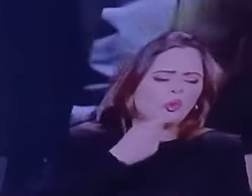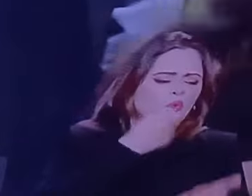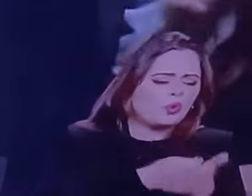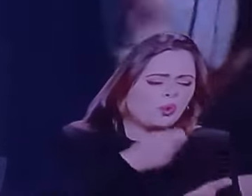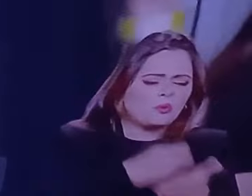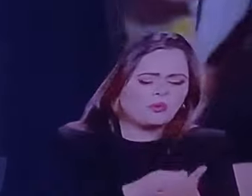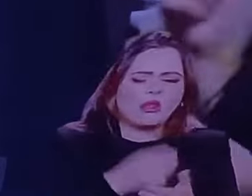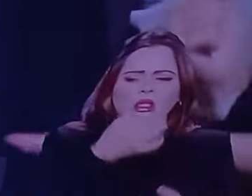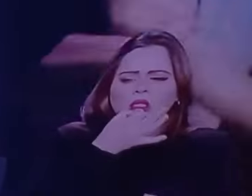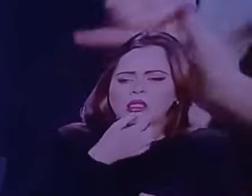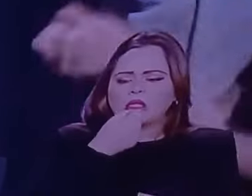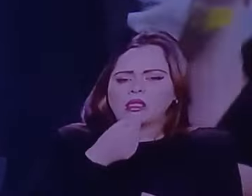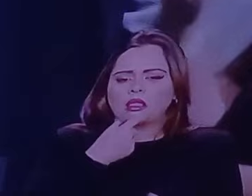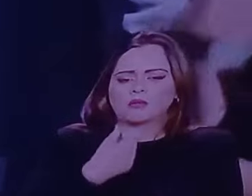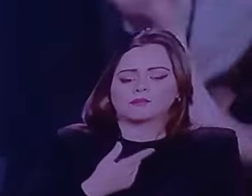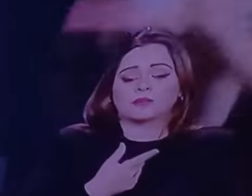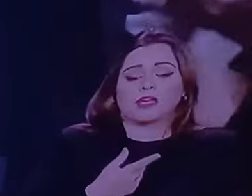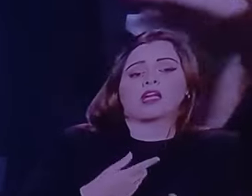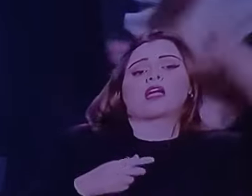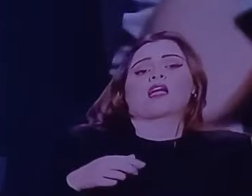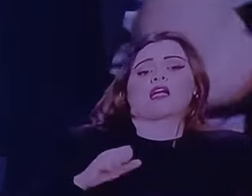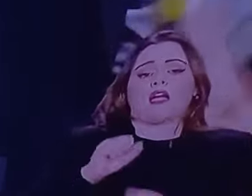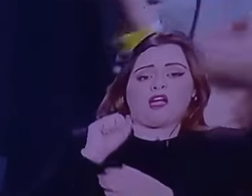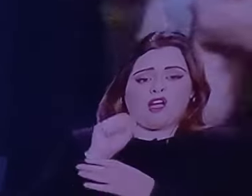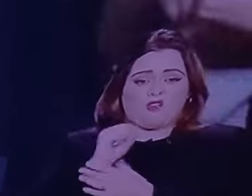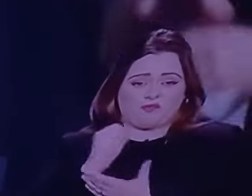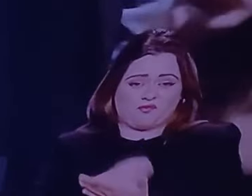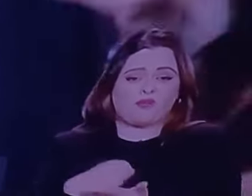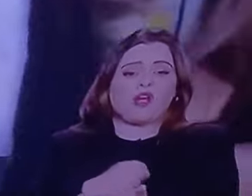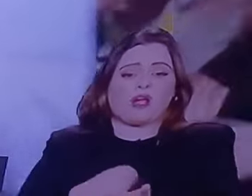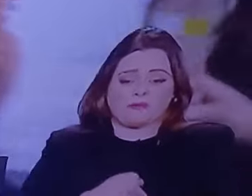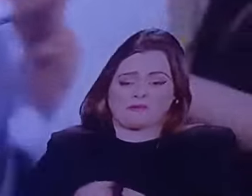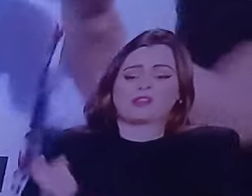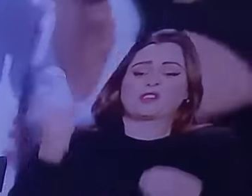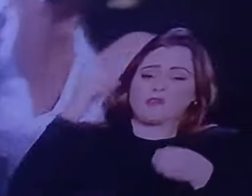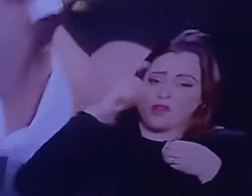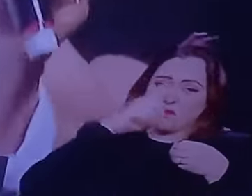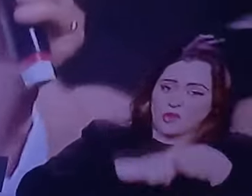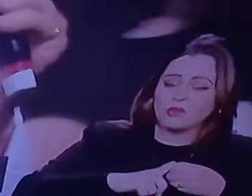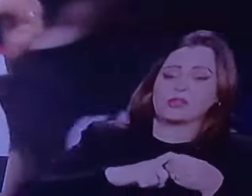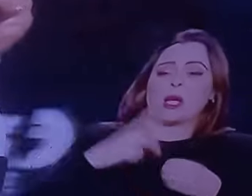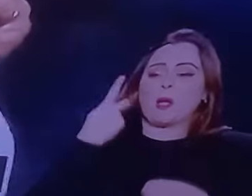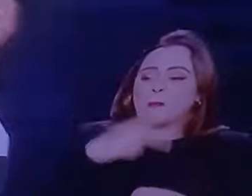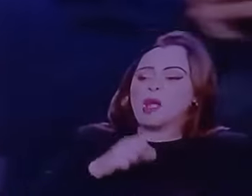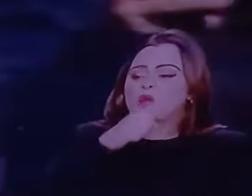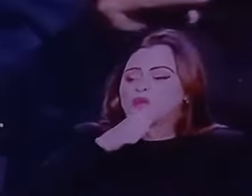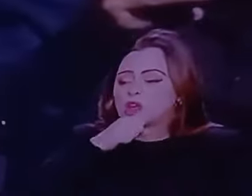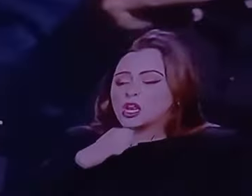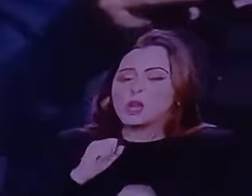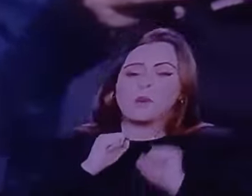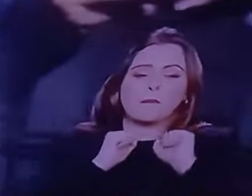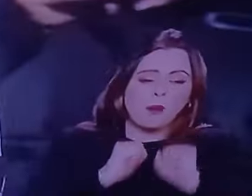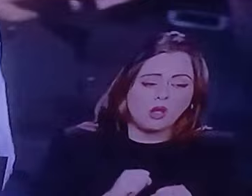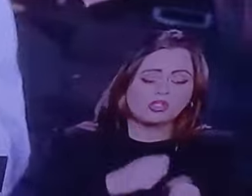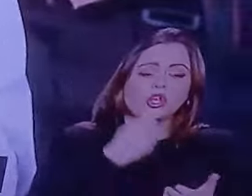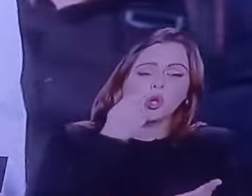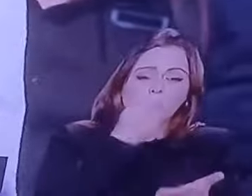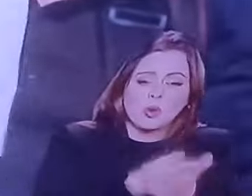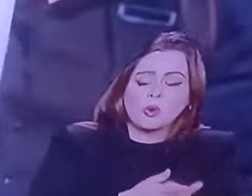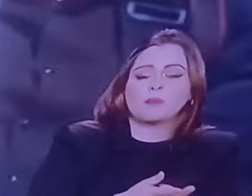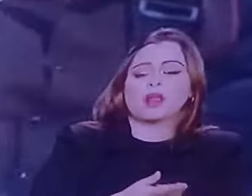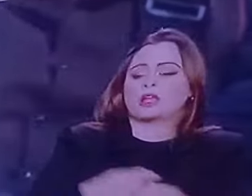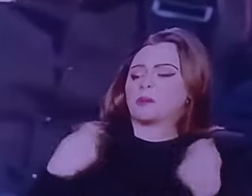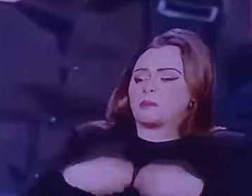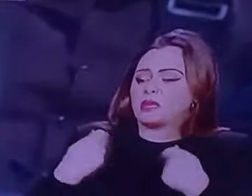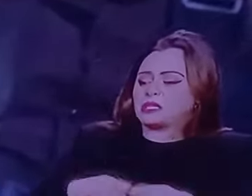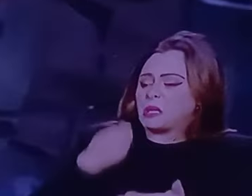A farmácia popular vai voltar a existir para que esse velhinho não precise pagar pelo remédio.